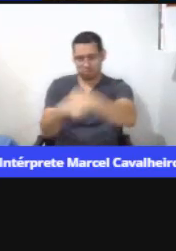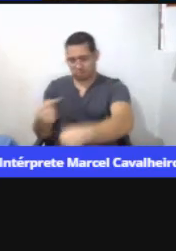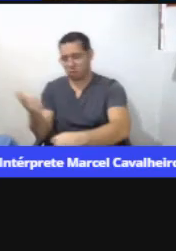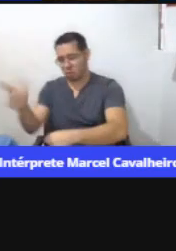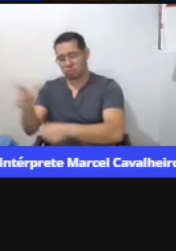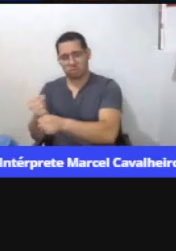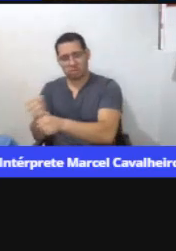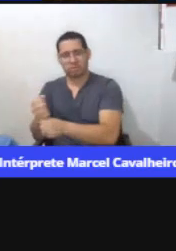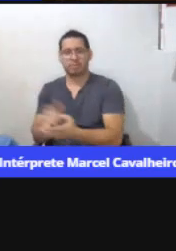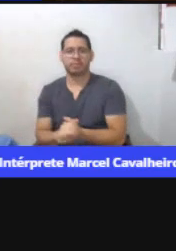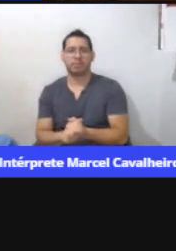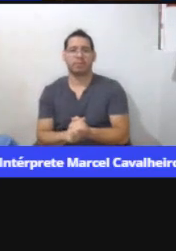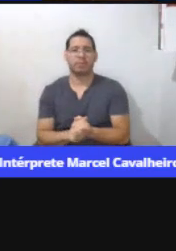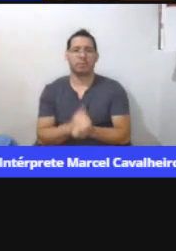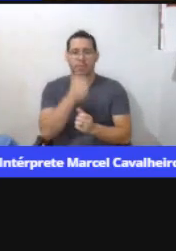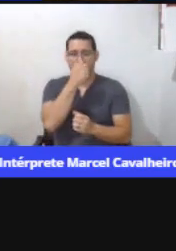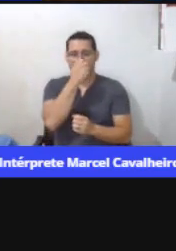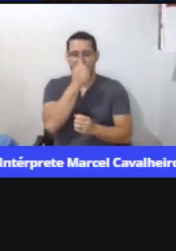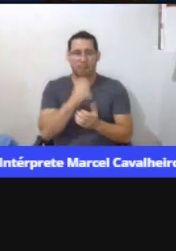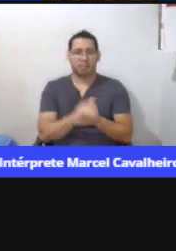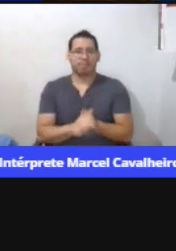Próximo.